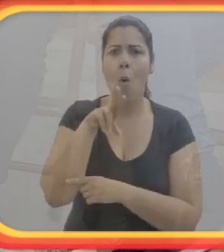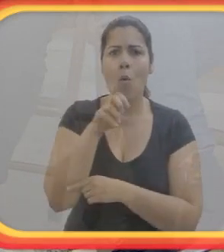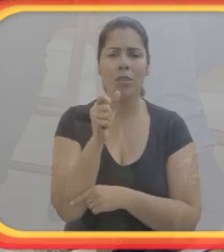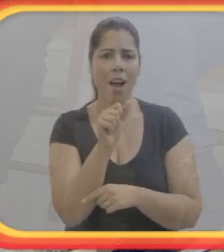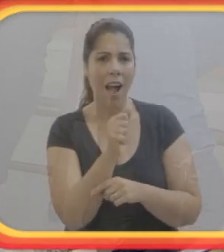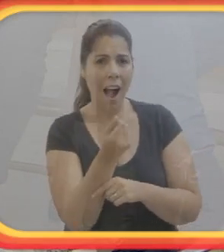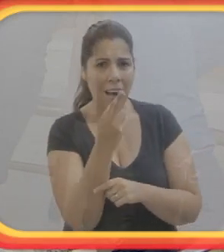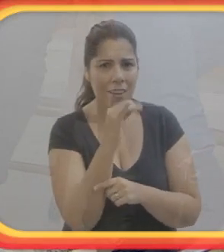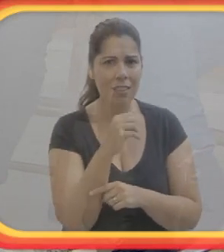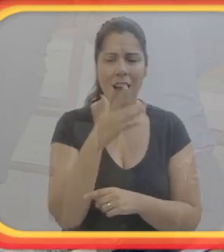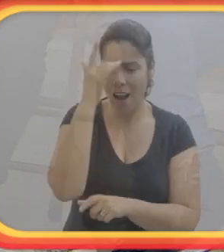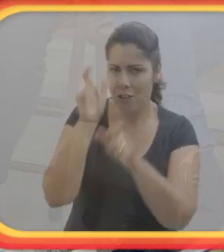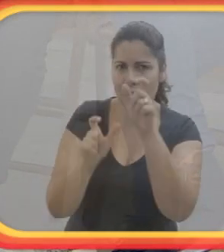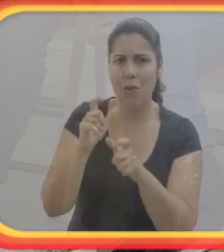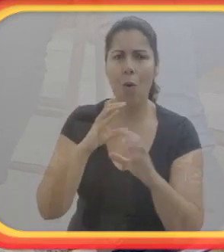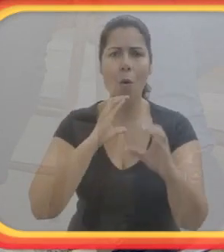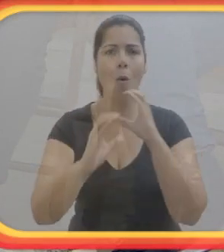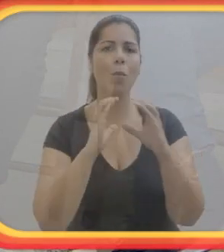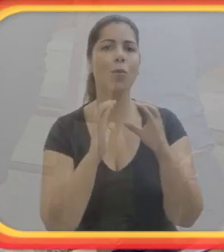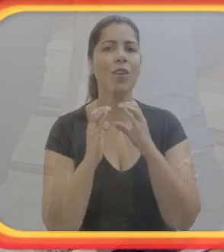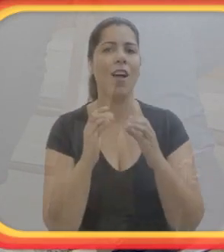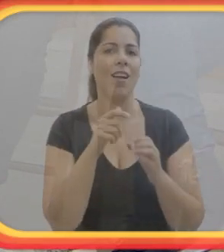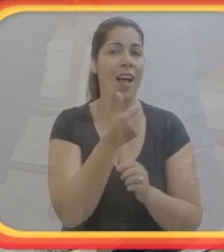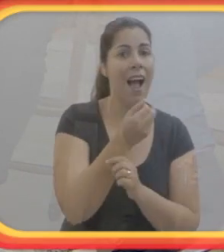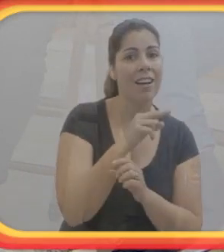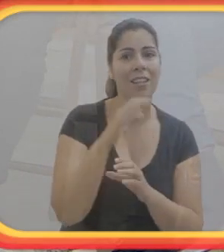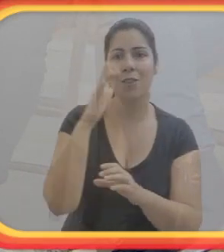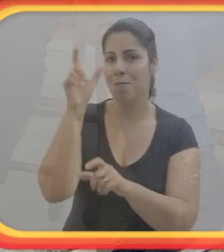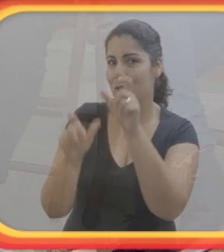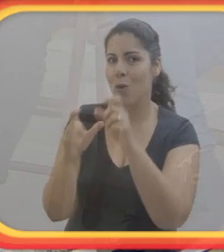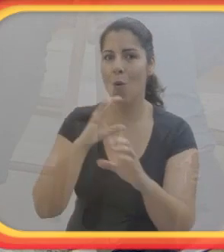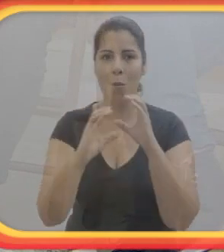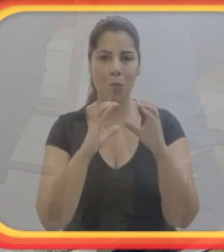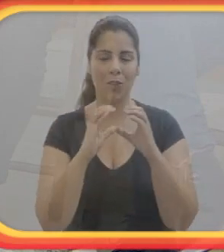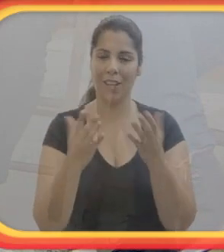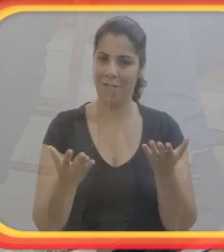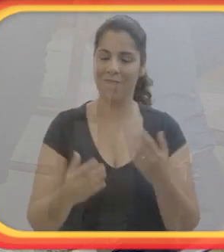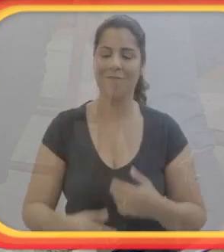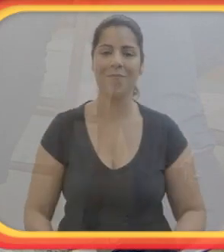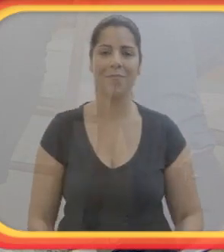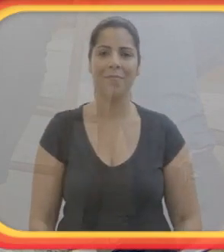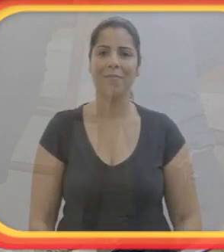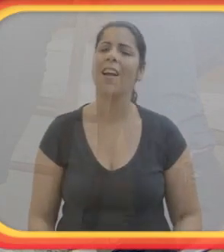uma arte também, para a gente expressar uma comunicação. Utilizar uma arte para a gente se comunicar.